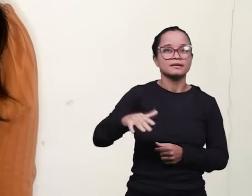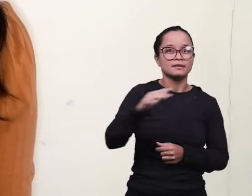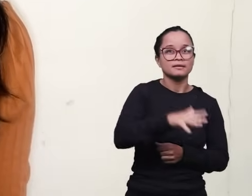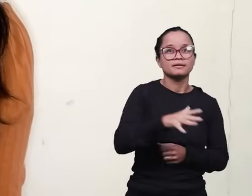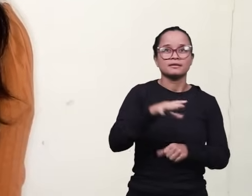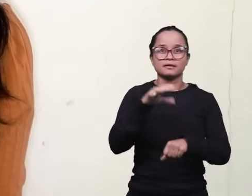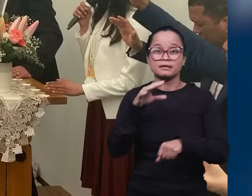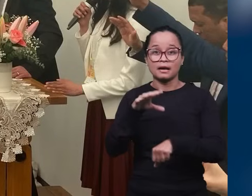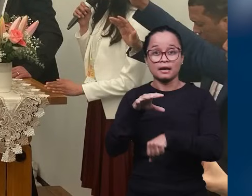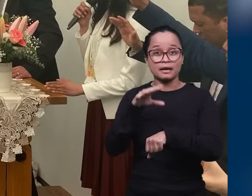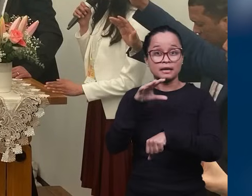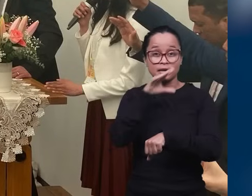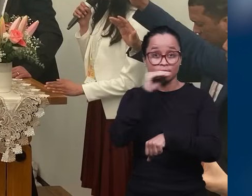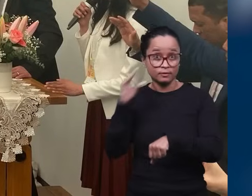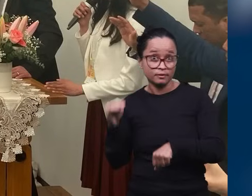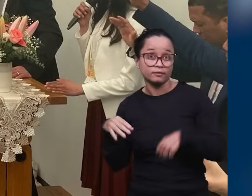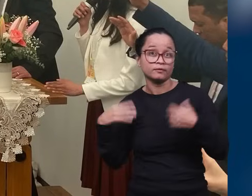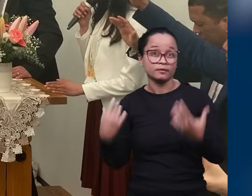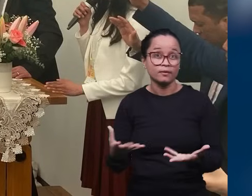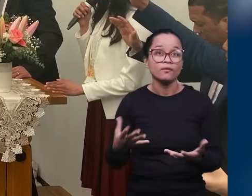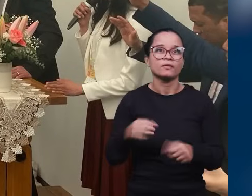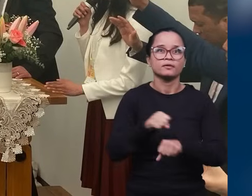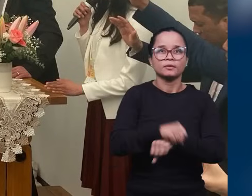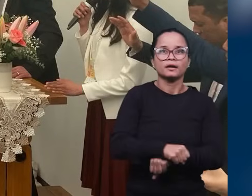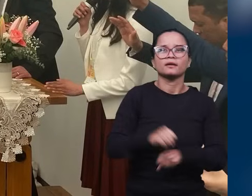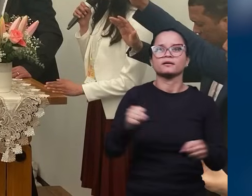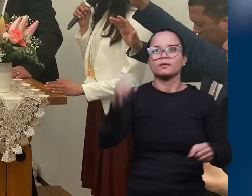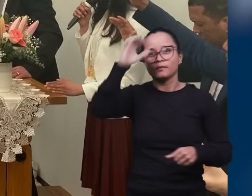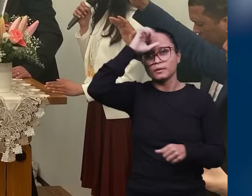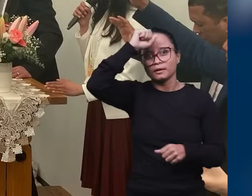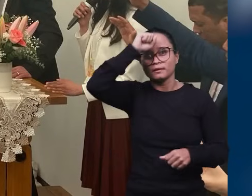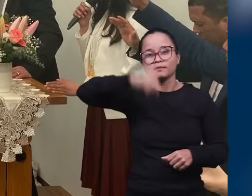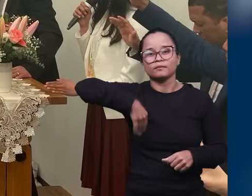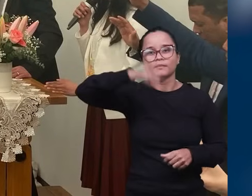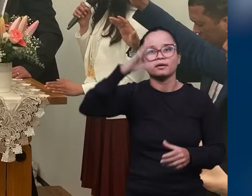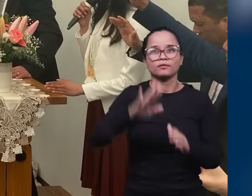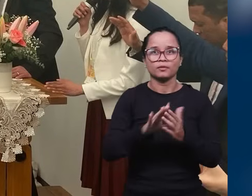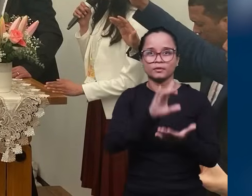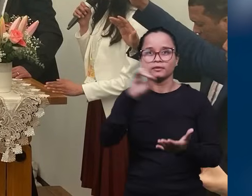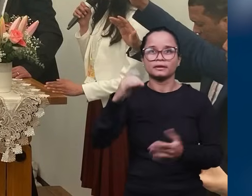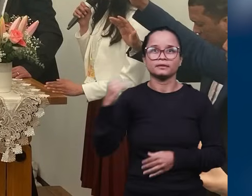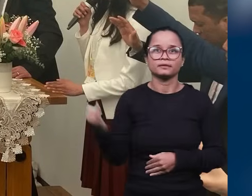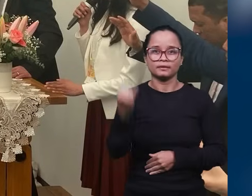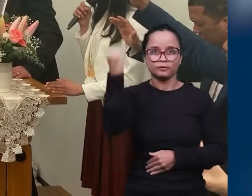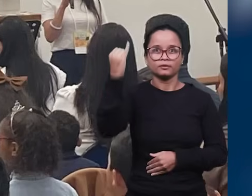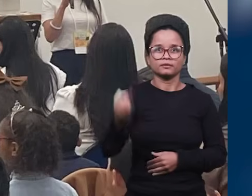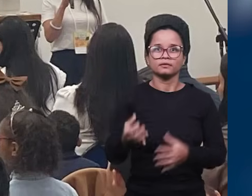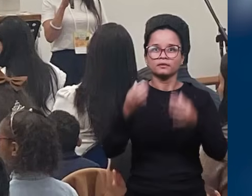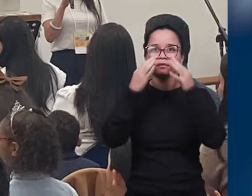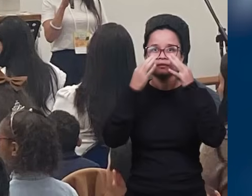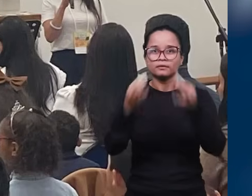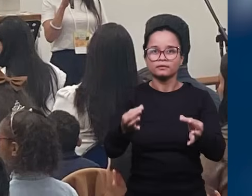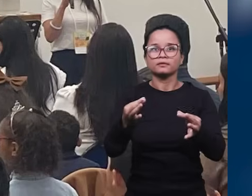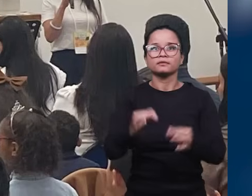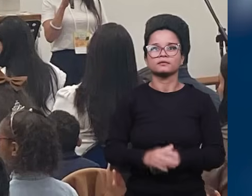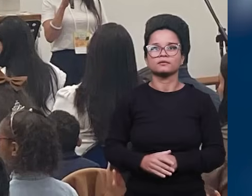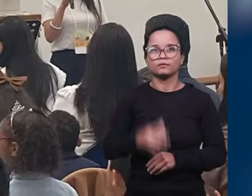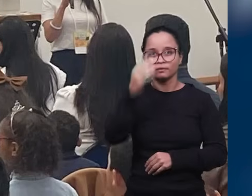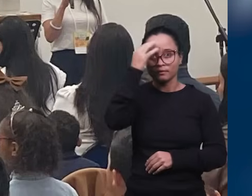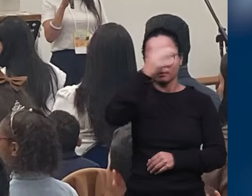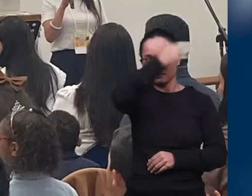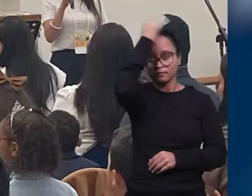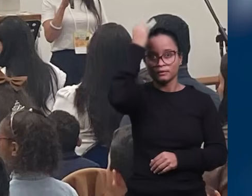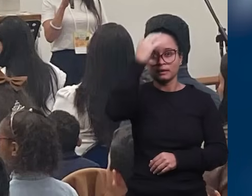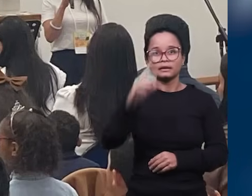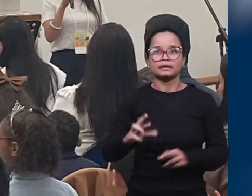crianças, intermediárias e adolescentes. Elas estão aprendendo mais sobre a Palavra do Senhor e a importância de ouvir a voz do